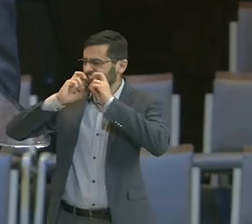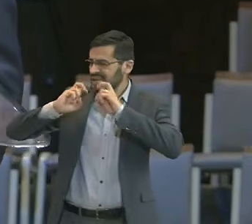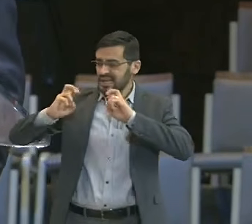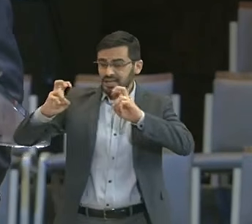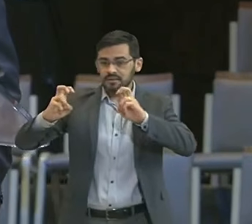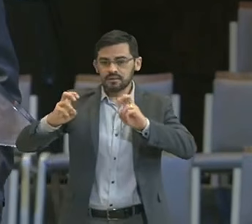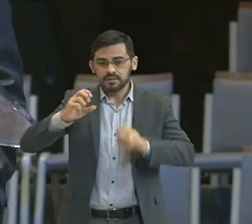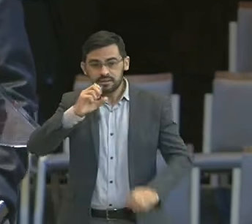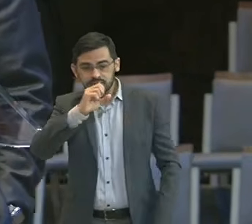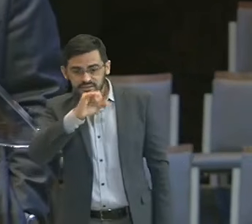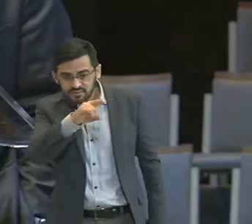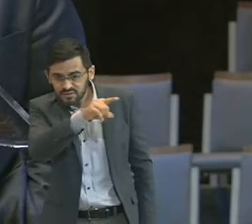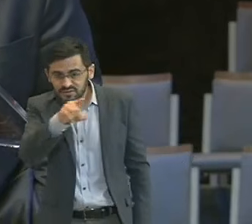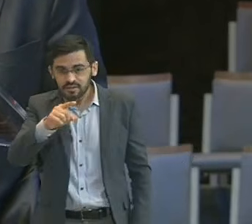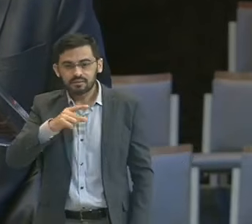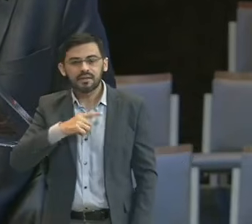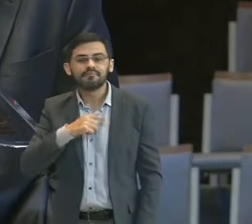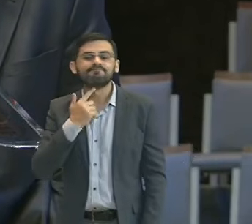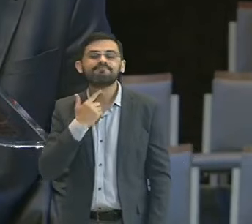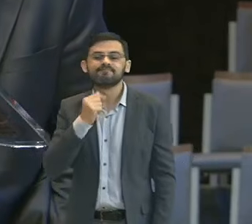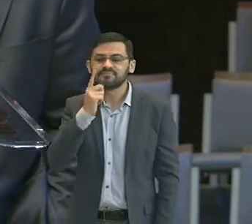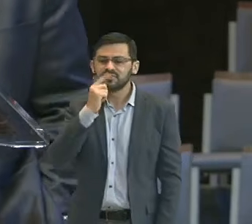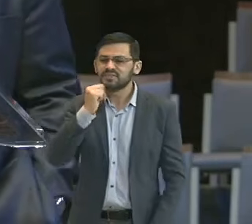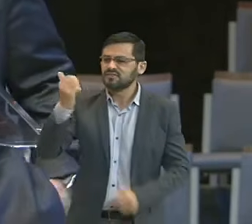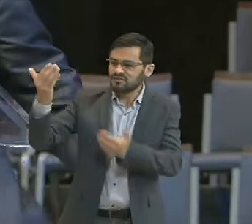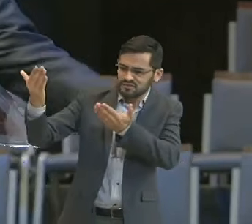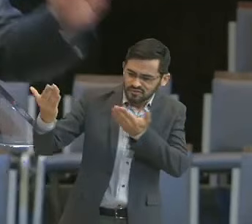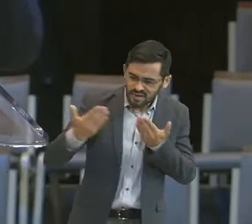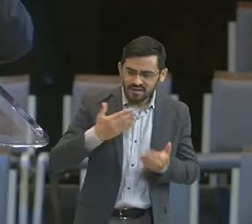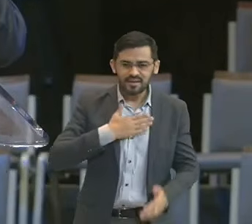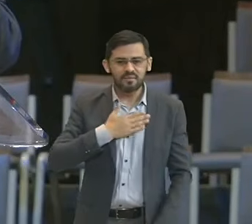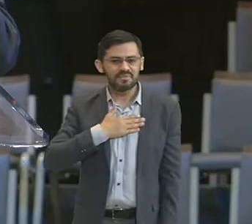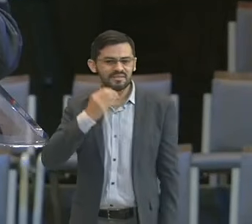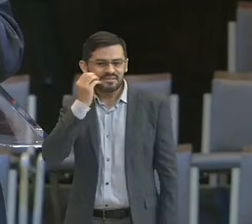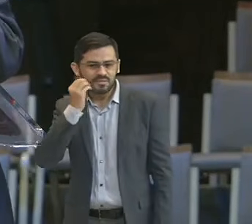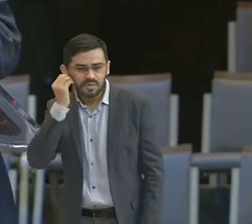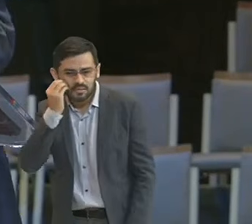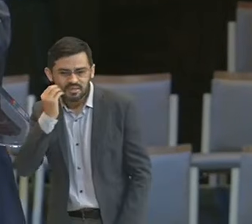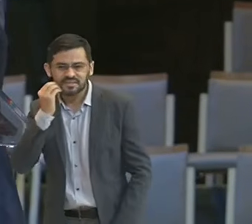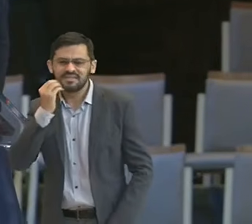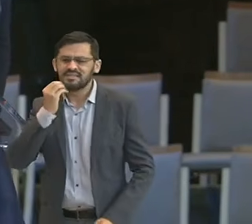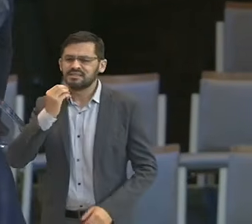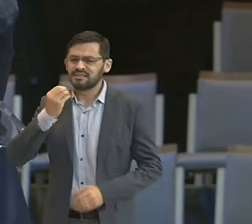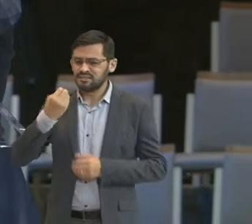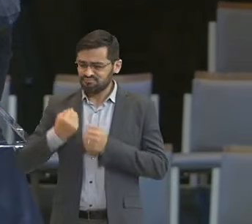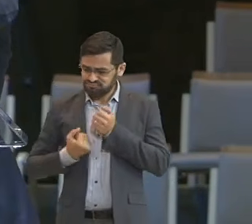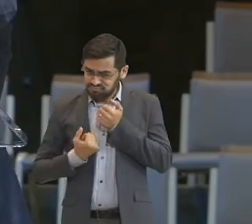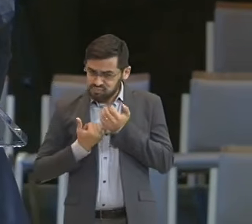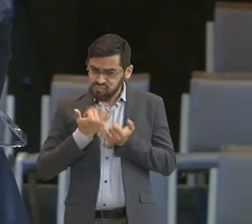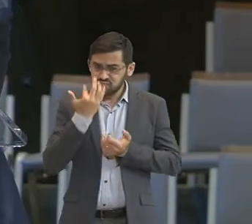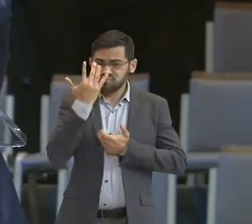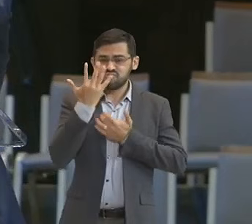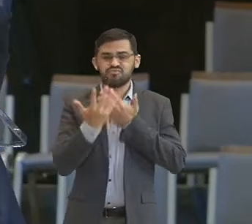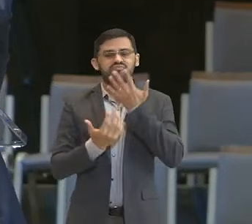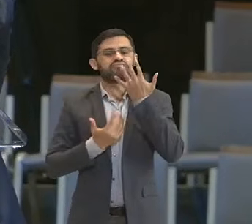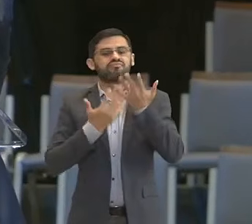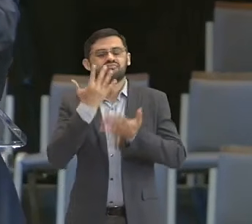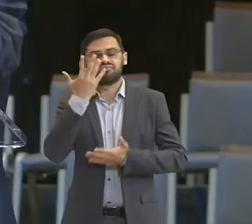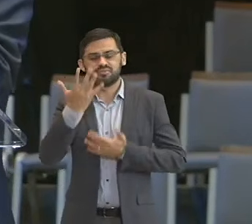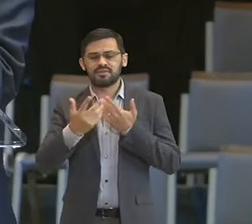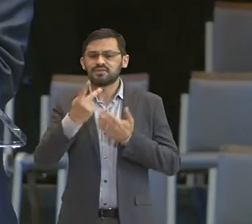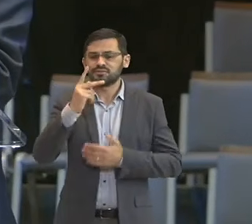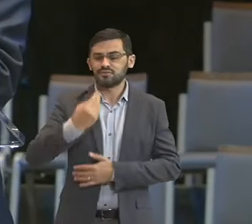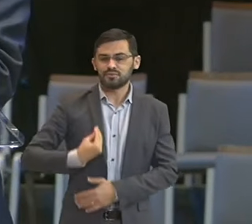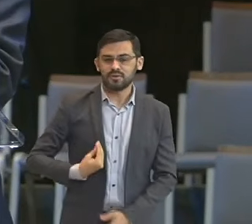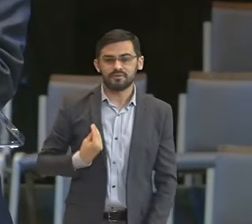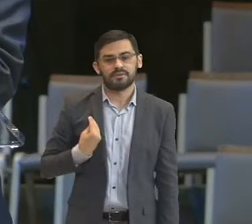se alguém tem sede, vem a mim e beba, e rios de água viva vão